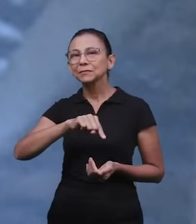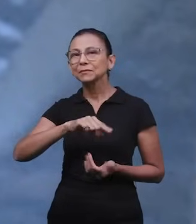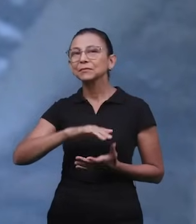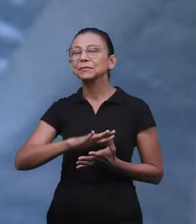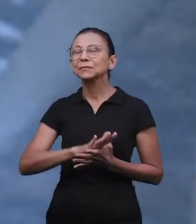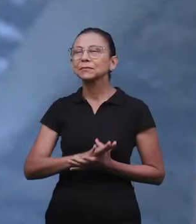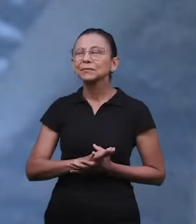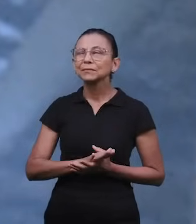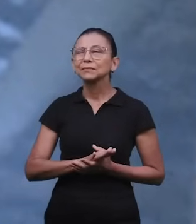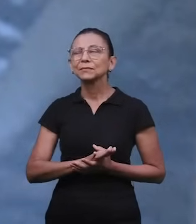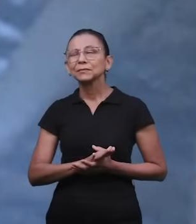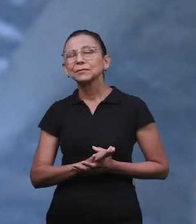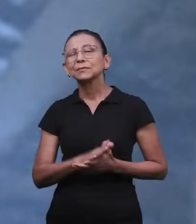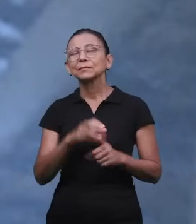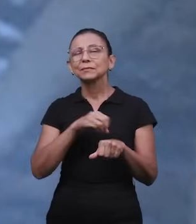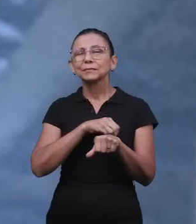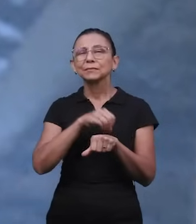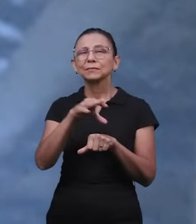do canal